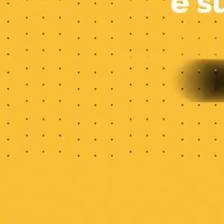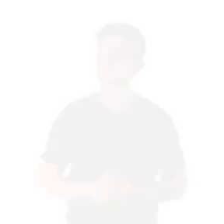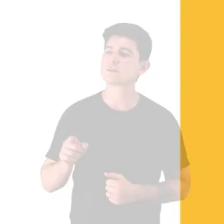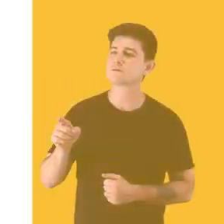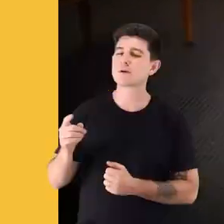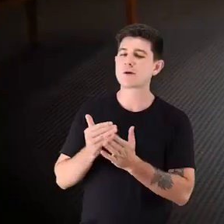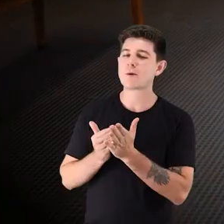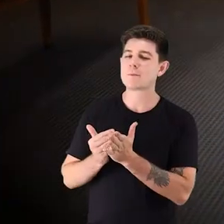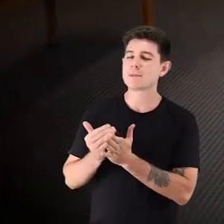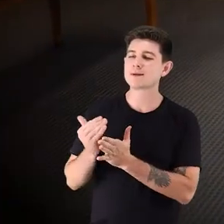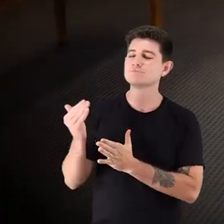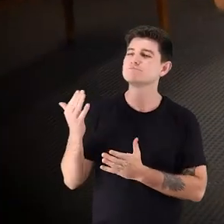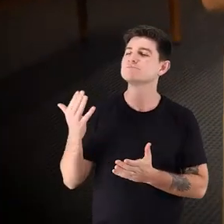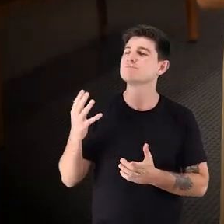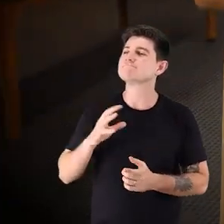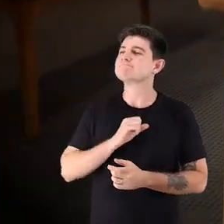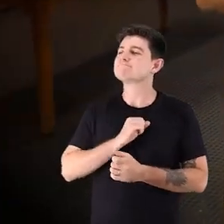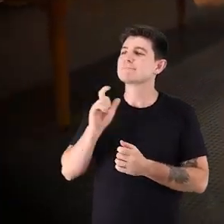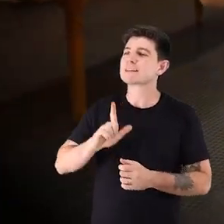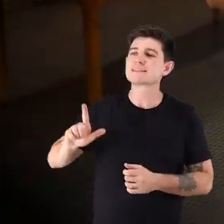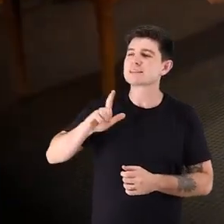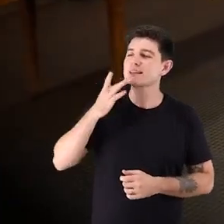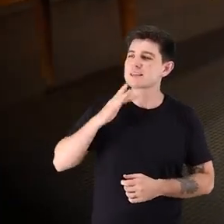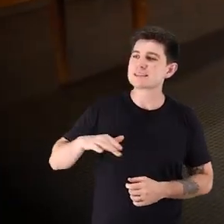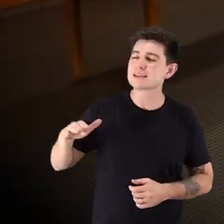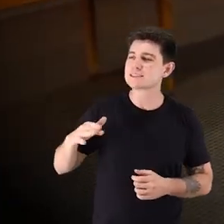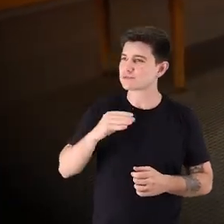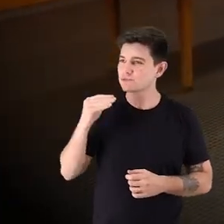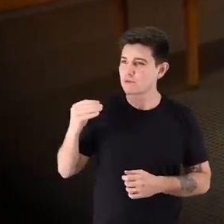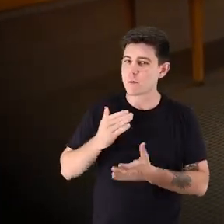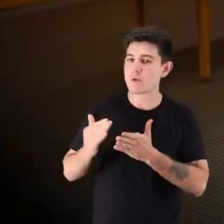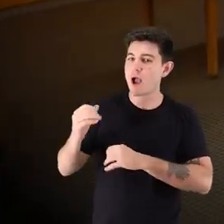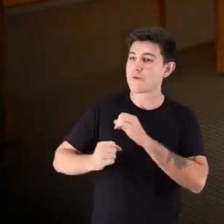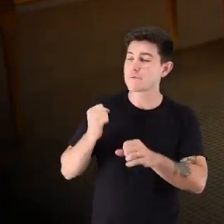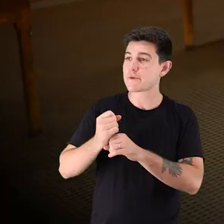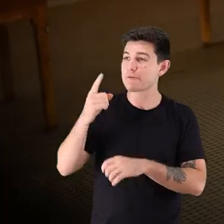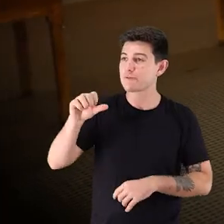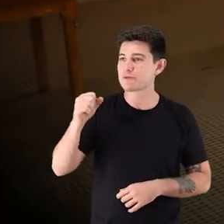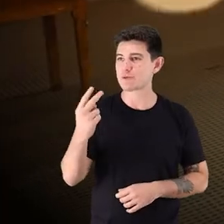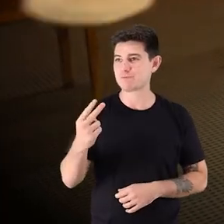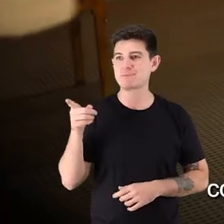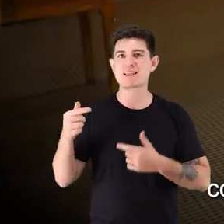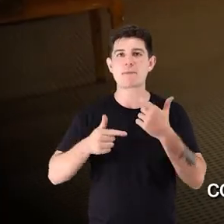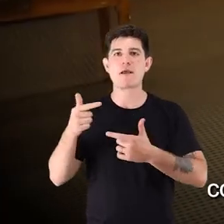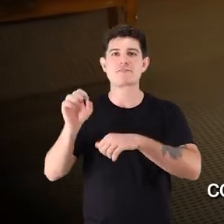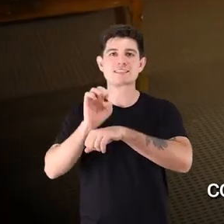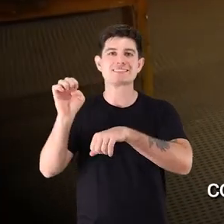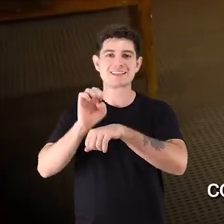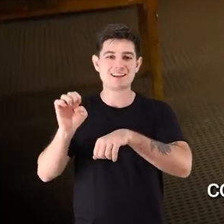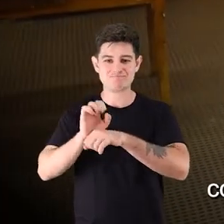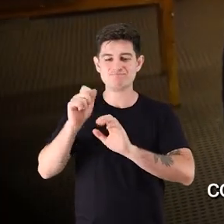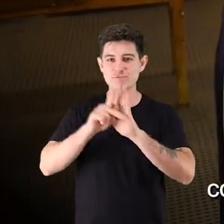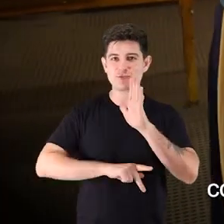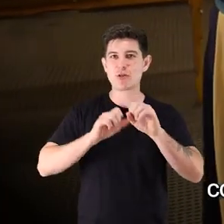despertar da paixão pela literatura infantil e juvenil começou em 1992, quando ainda trabalhava como estagiário